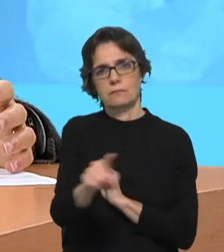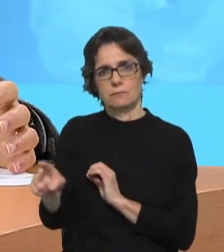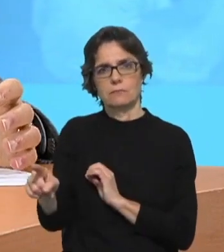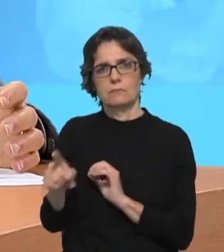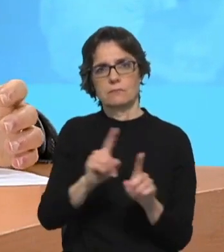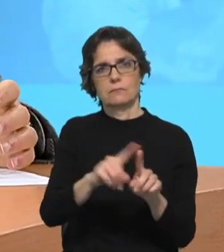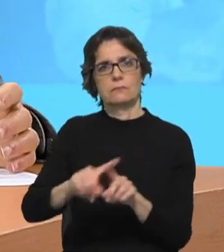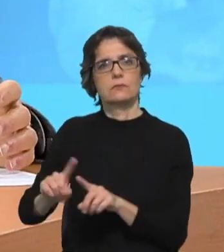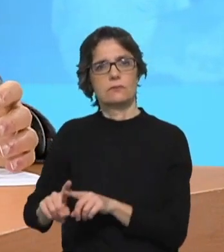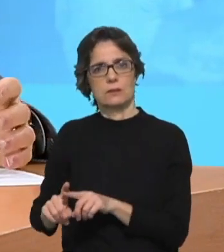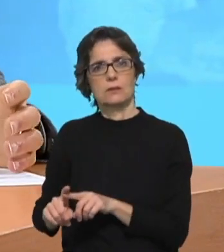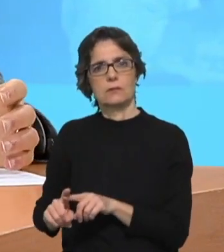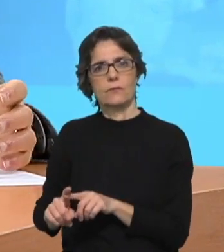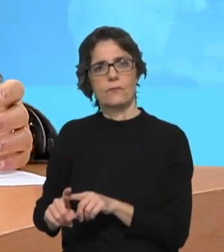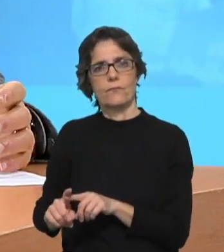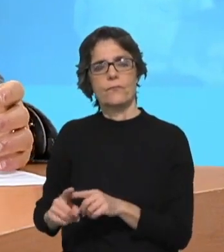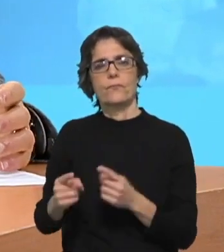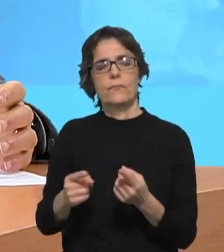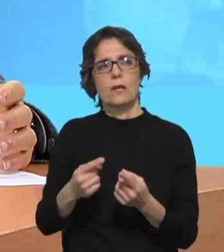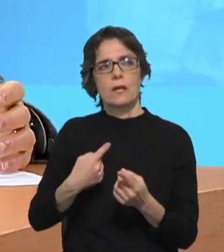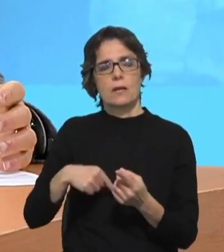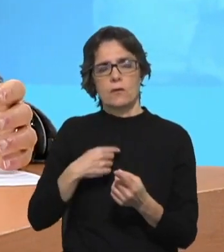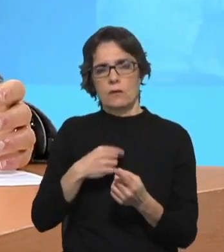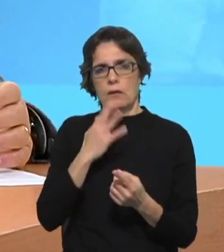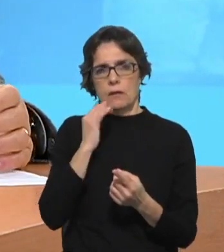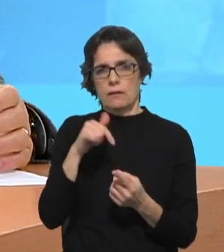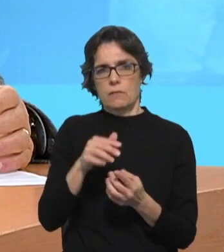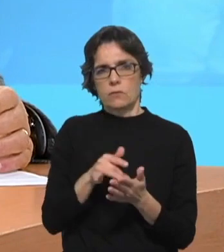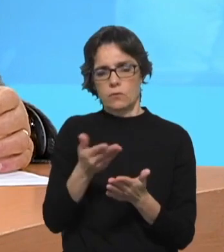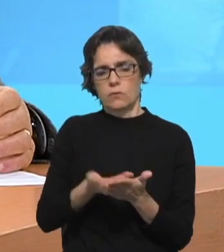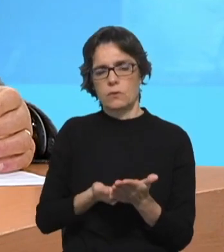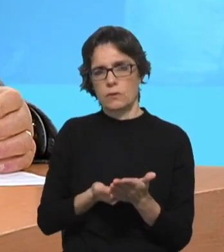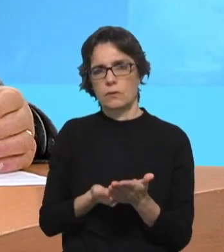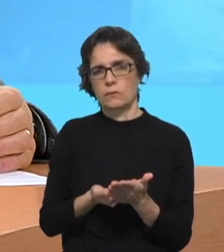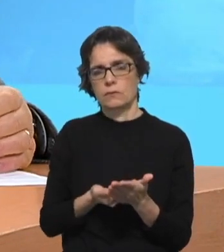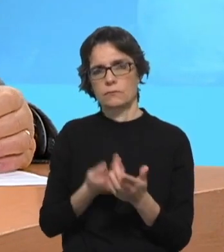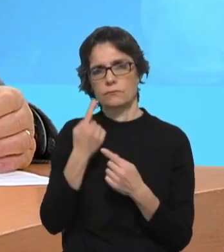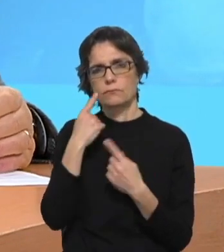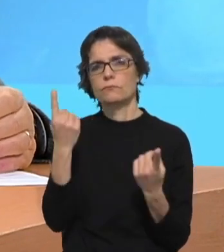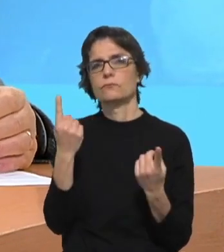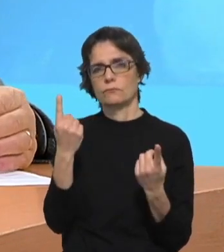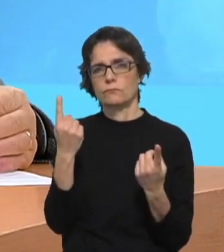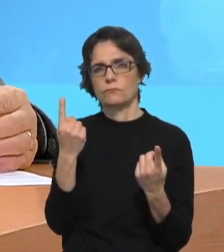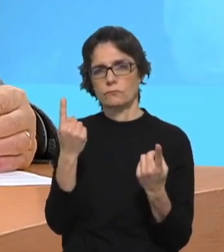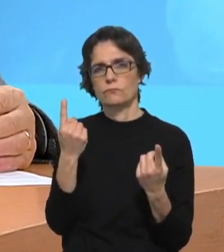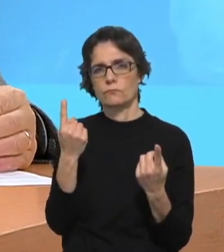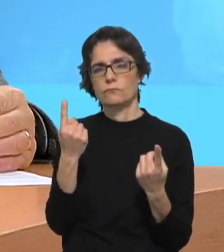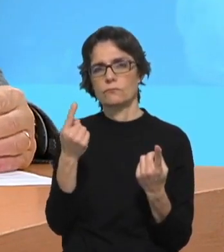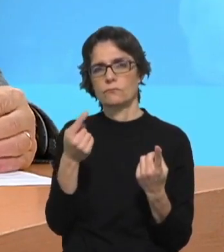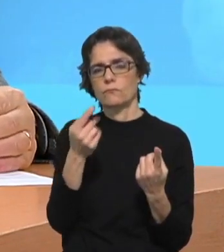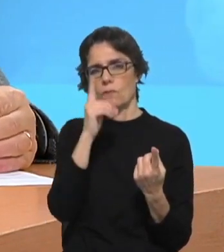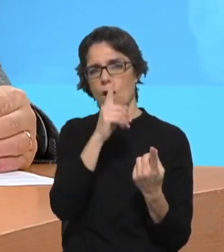sobre esta região, a meu ver, traz uma enorme visibilidade para aquilo que é o